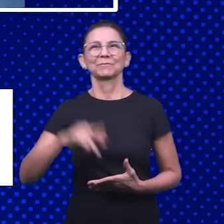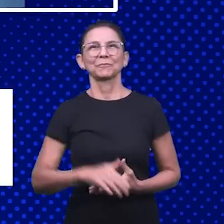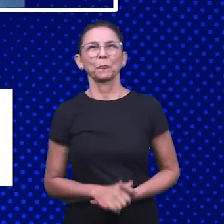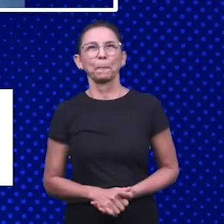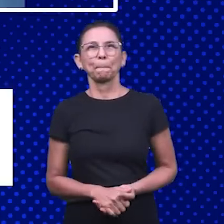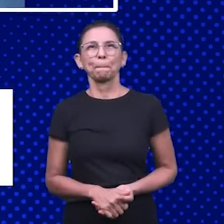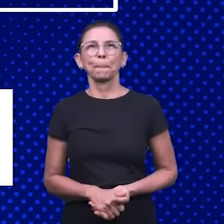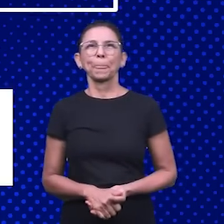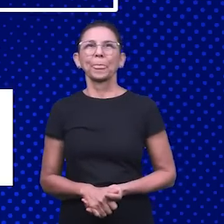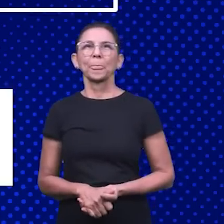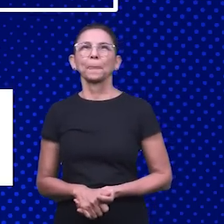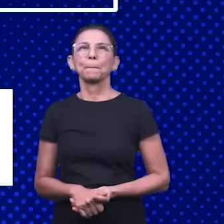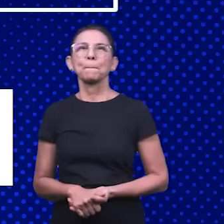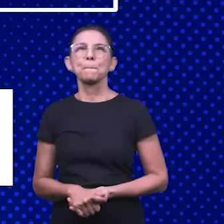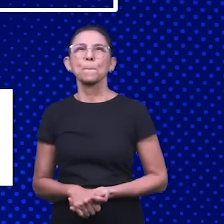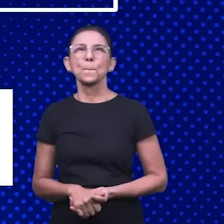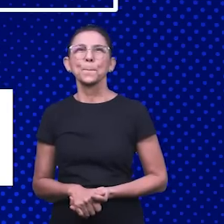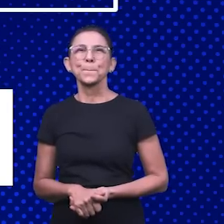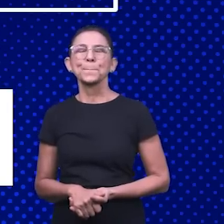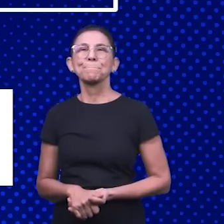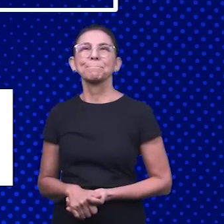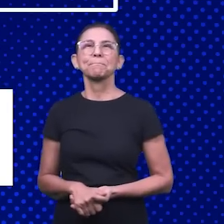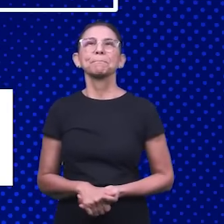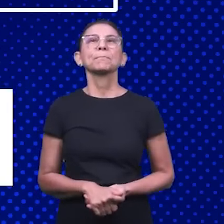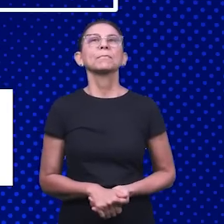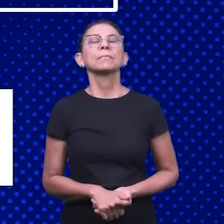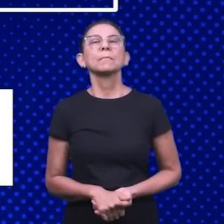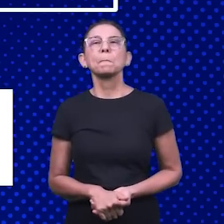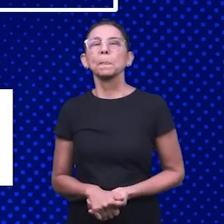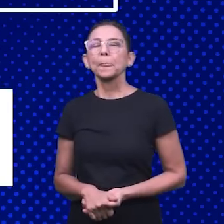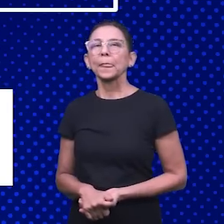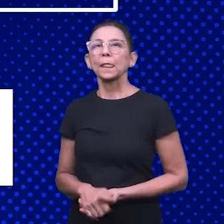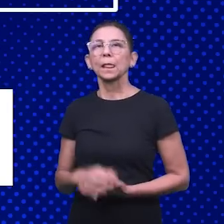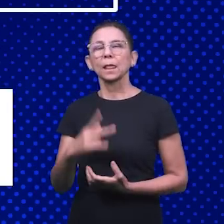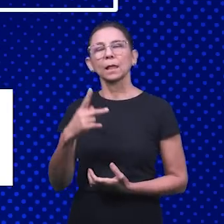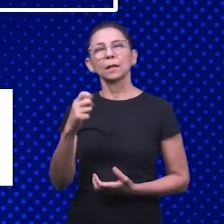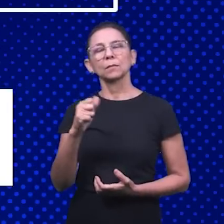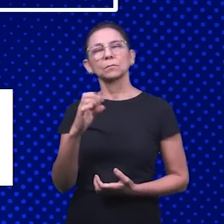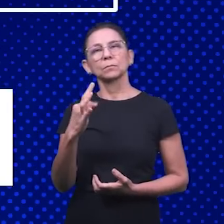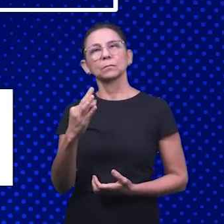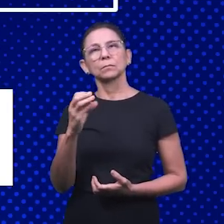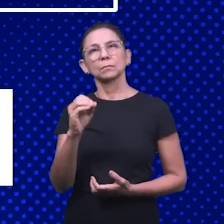Na área de Pato Branco, o pastor Valmir nos passou